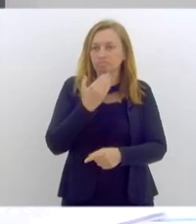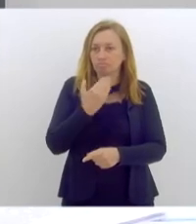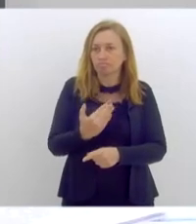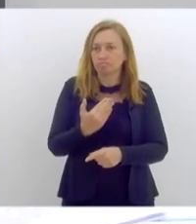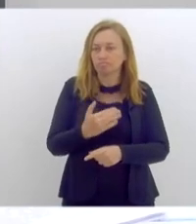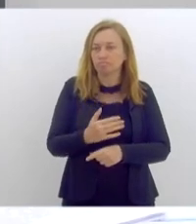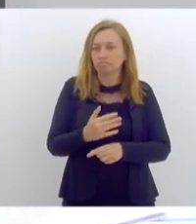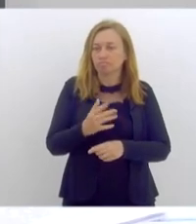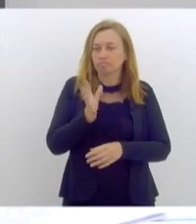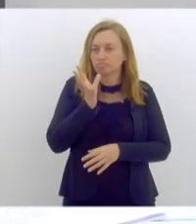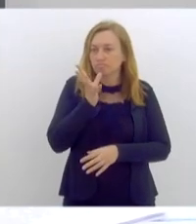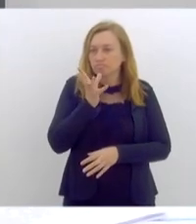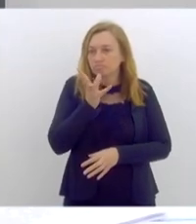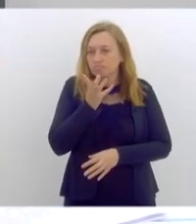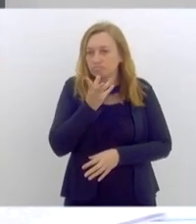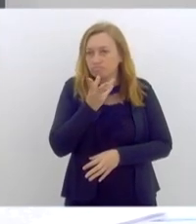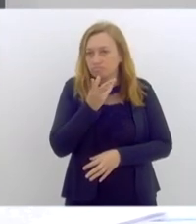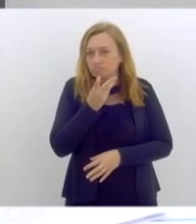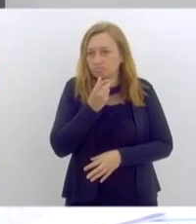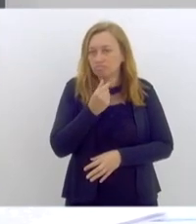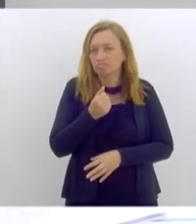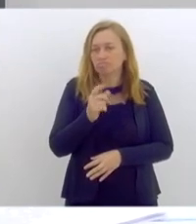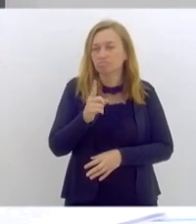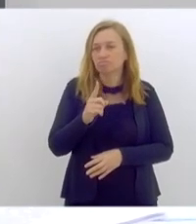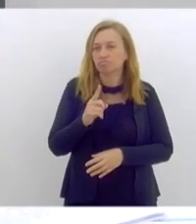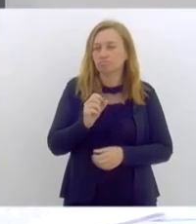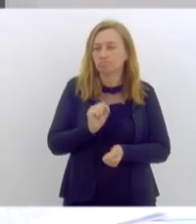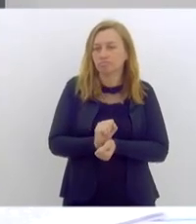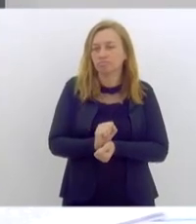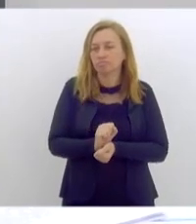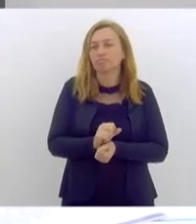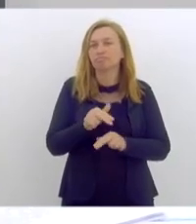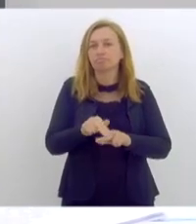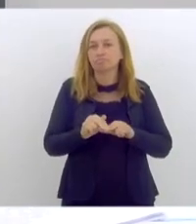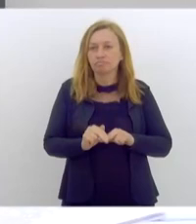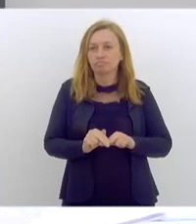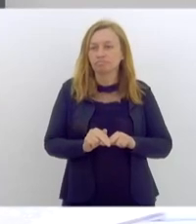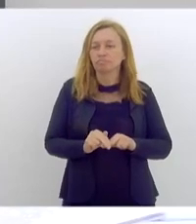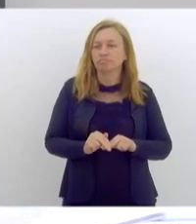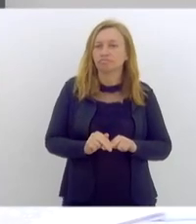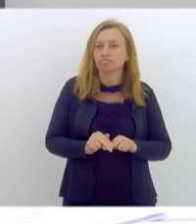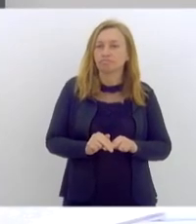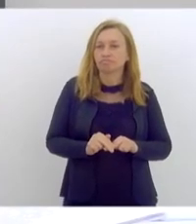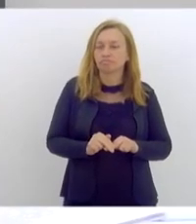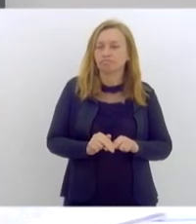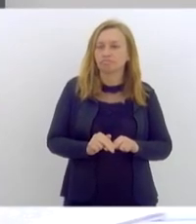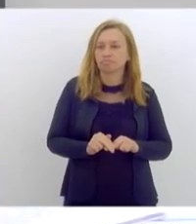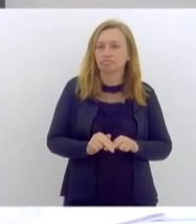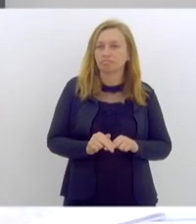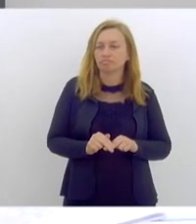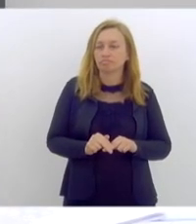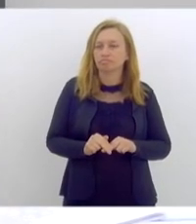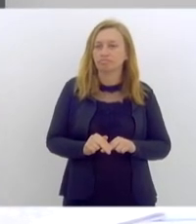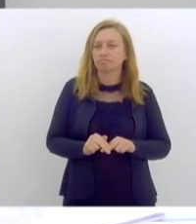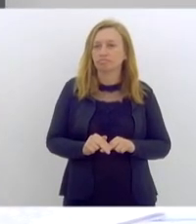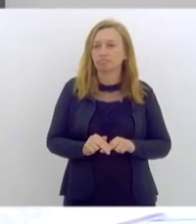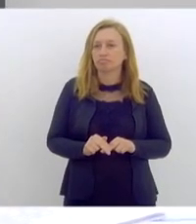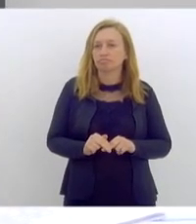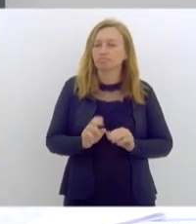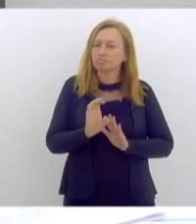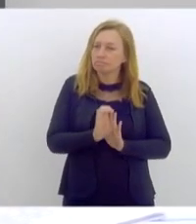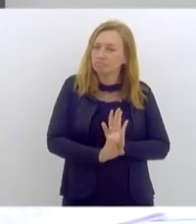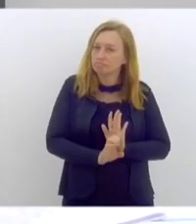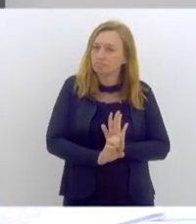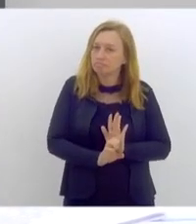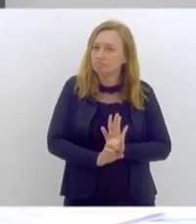Elas serão mais lentas Não fiquem pelo meio do caminho por isso que essa essa emenda